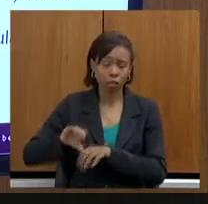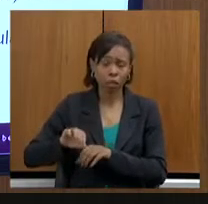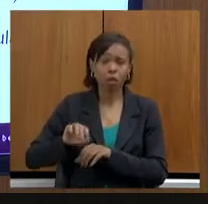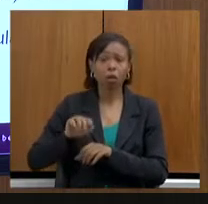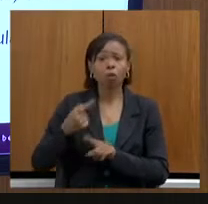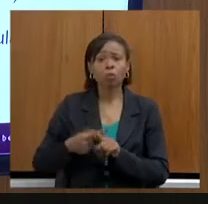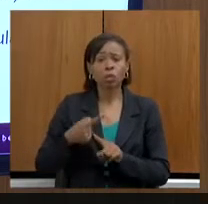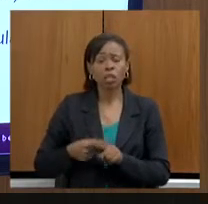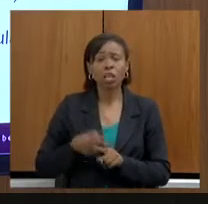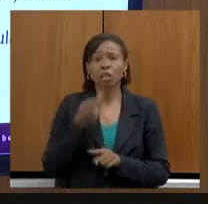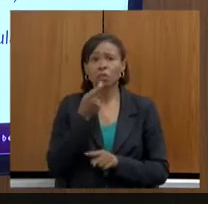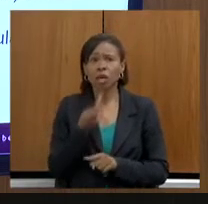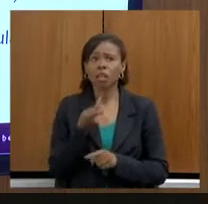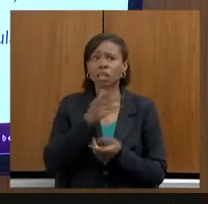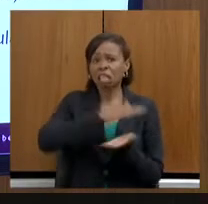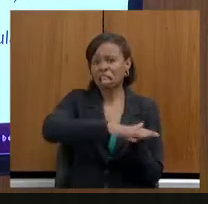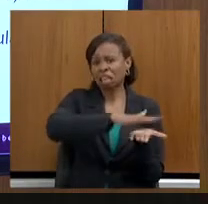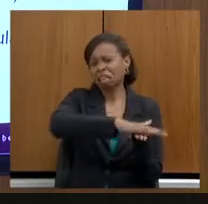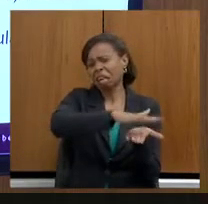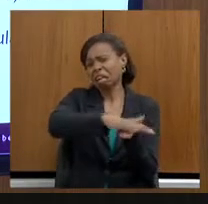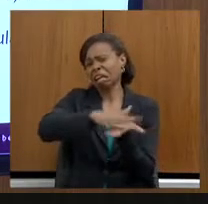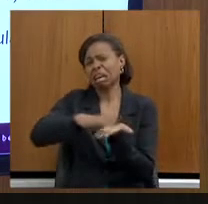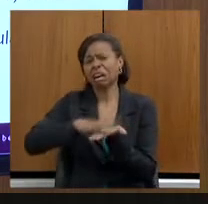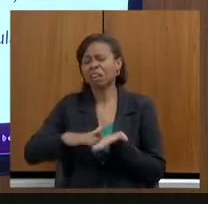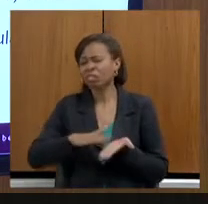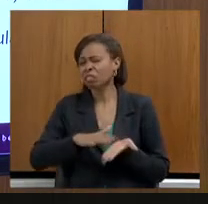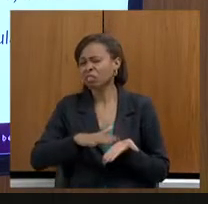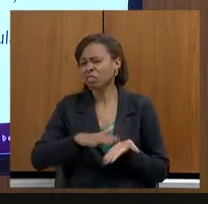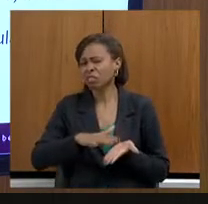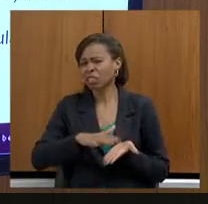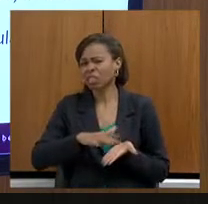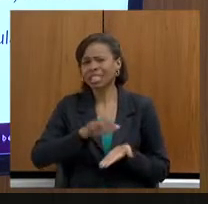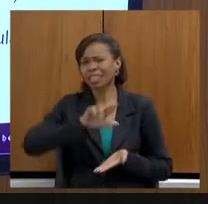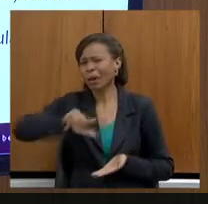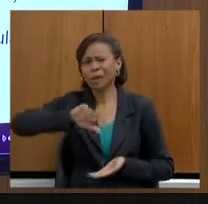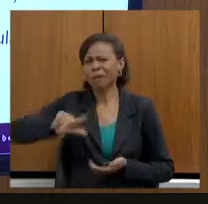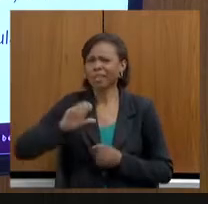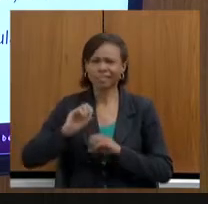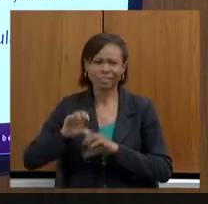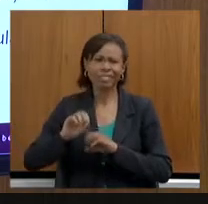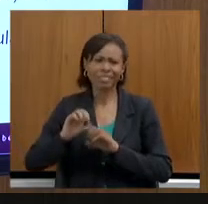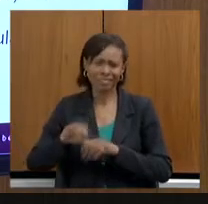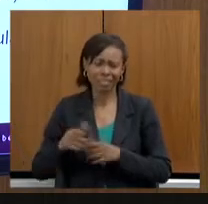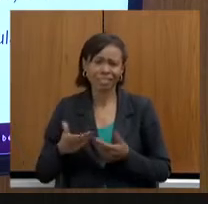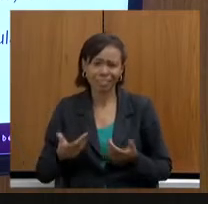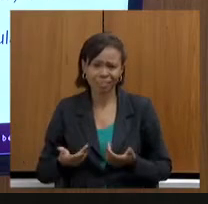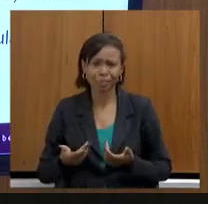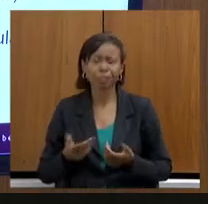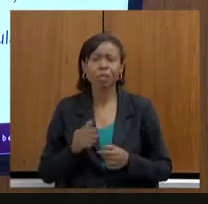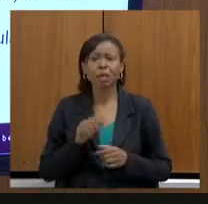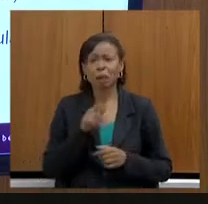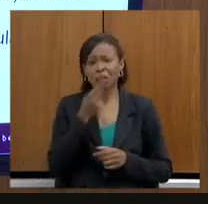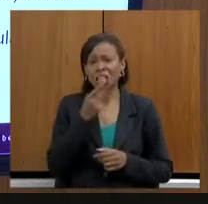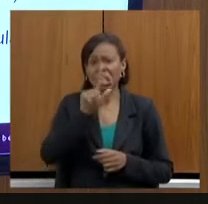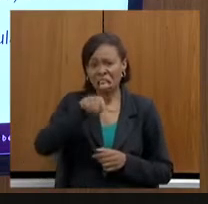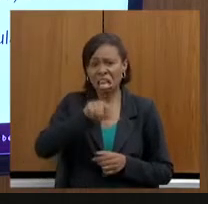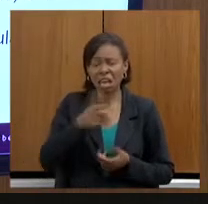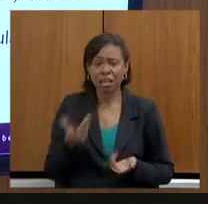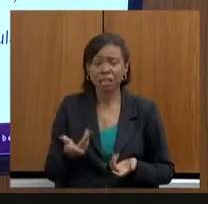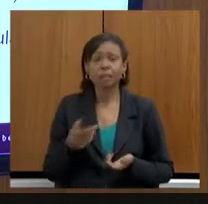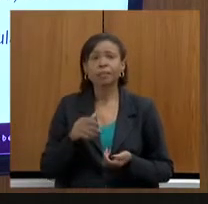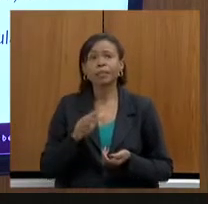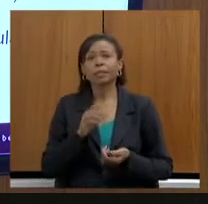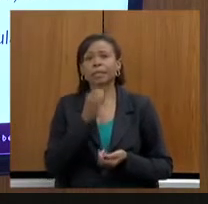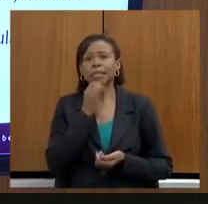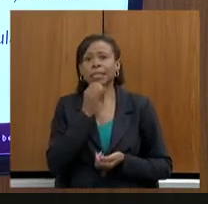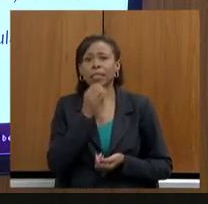várias despesas irregulares para contar como se fosse educação ele coloca lá o subvenção a instituições